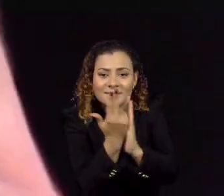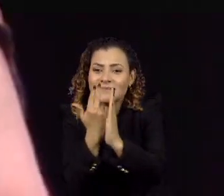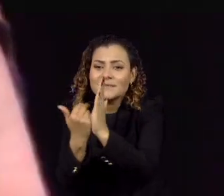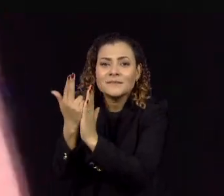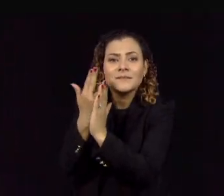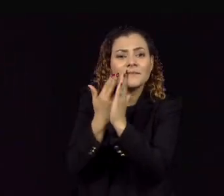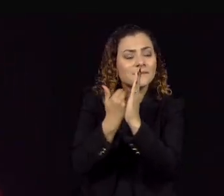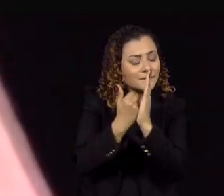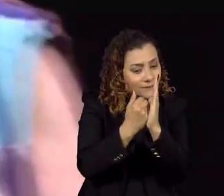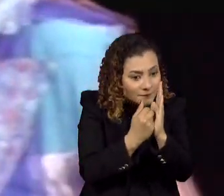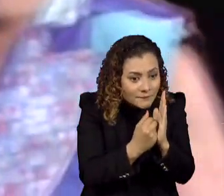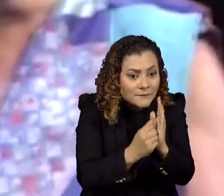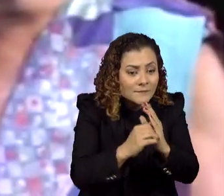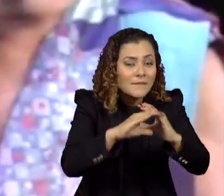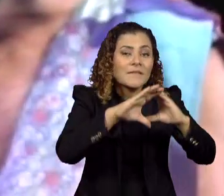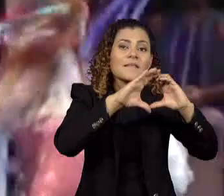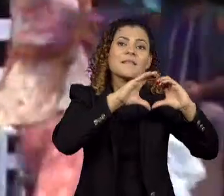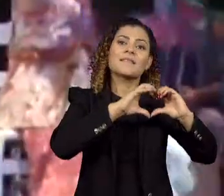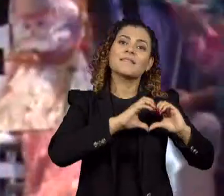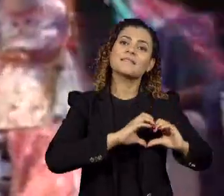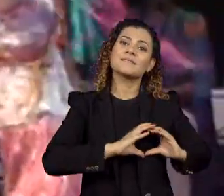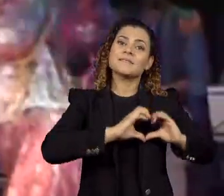no